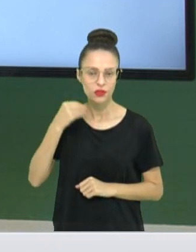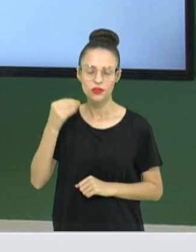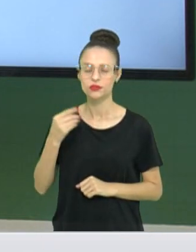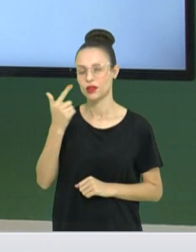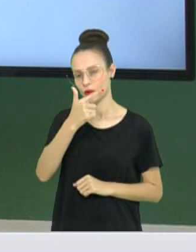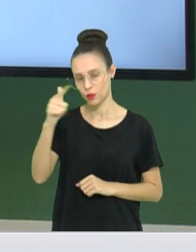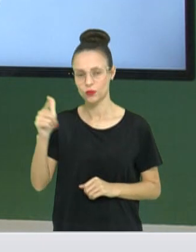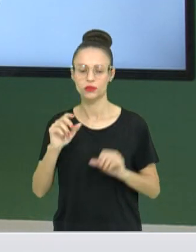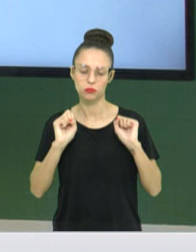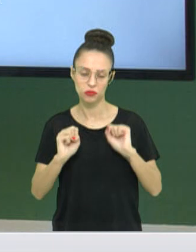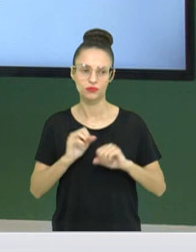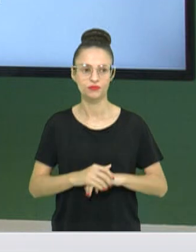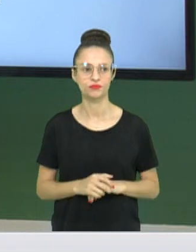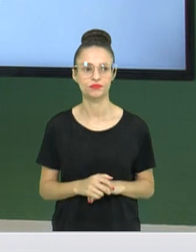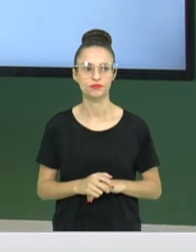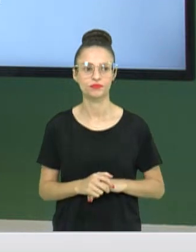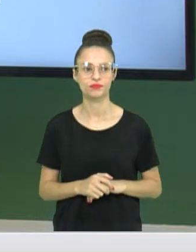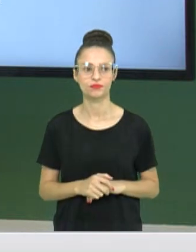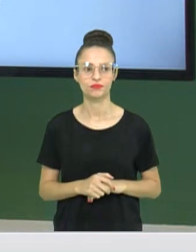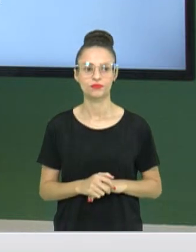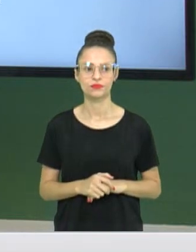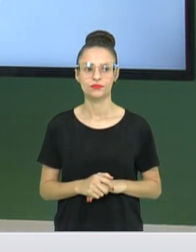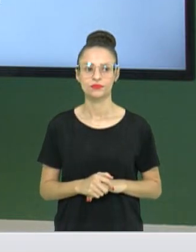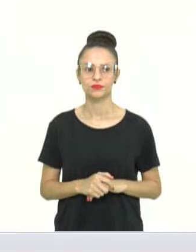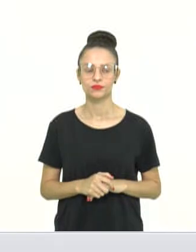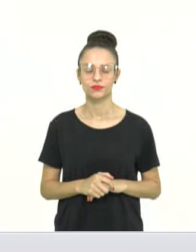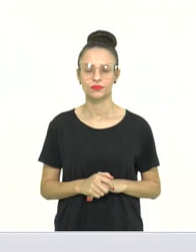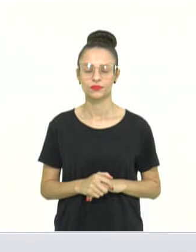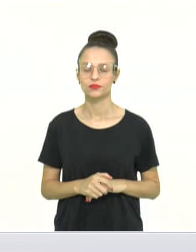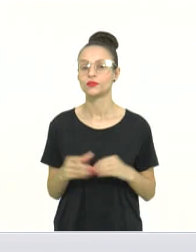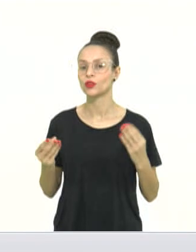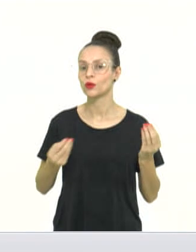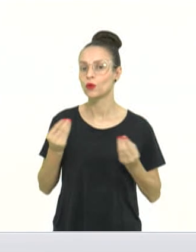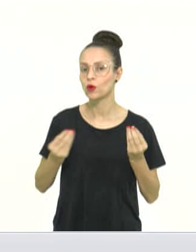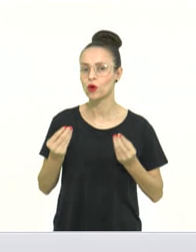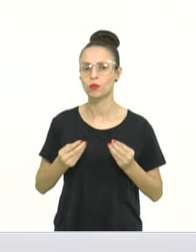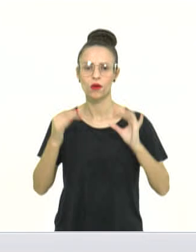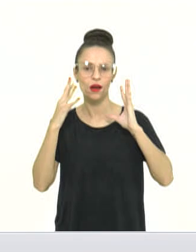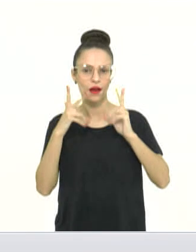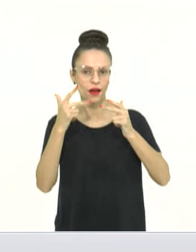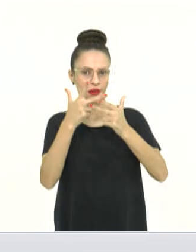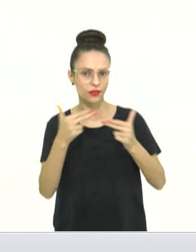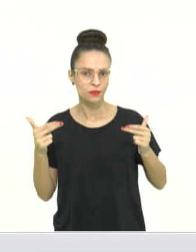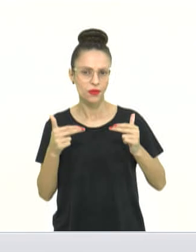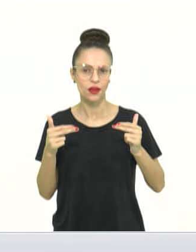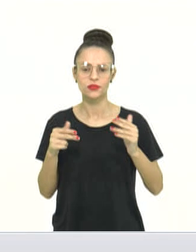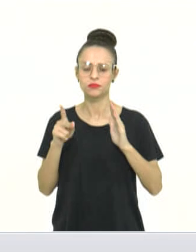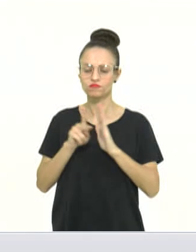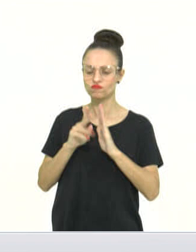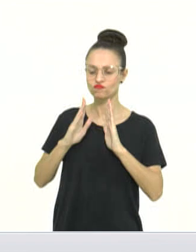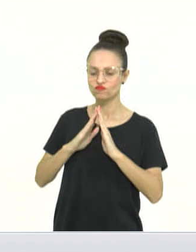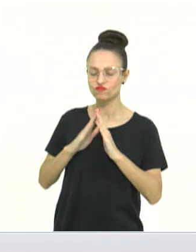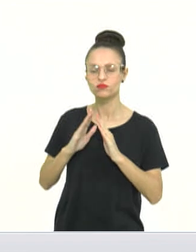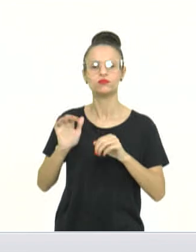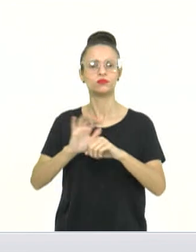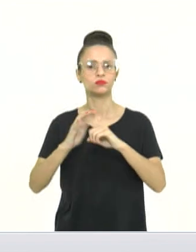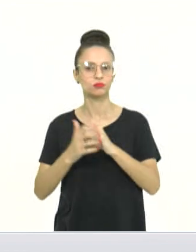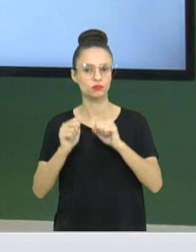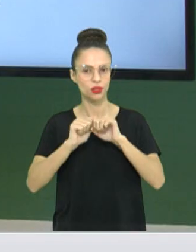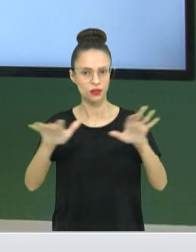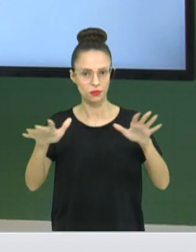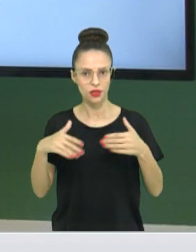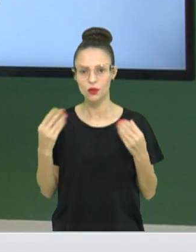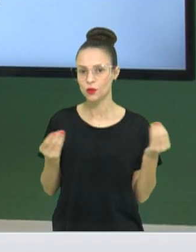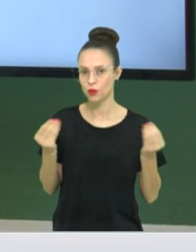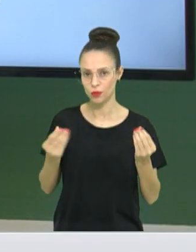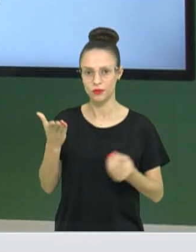ser outra, né? Como estão os animais de estimação nessa pandemia? Eu gostaria que você acompanhasse